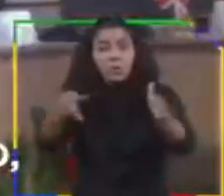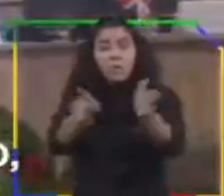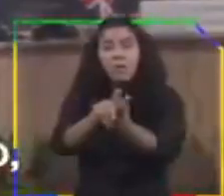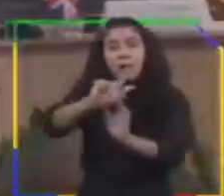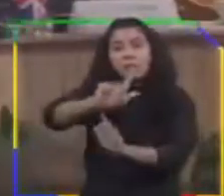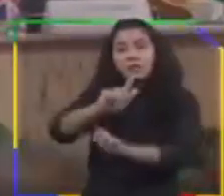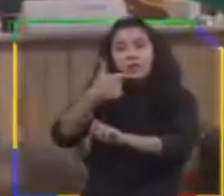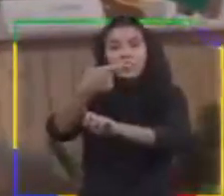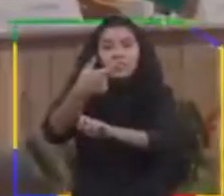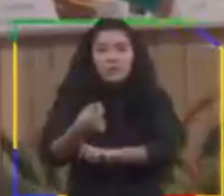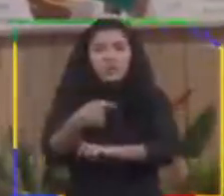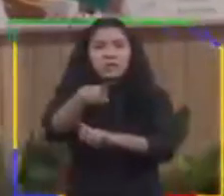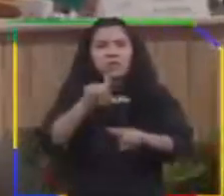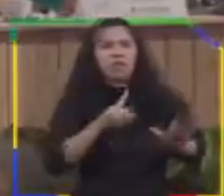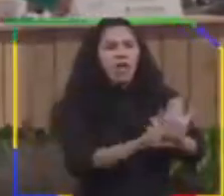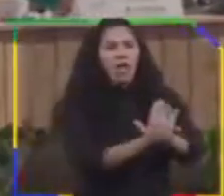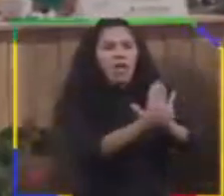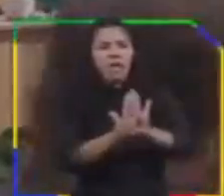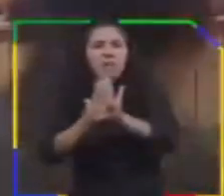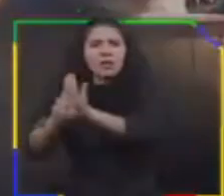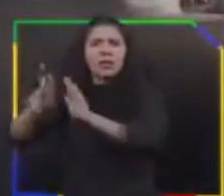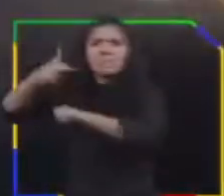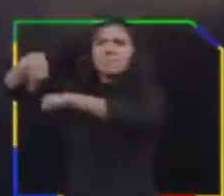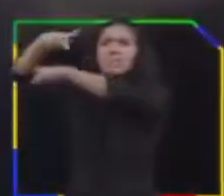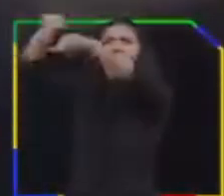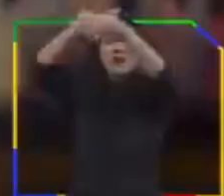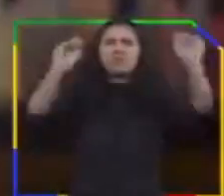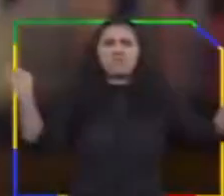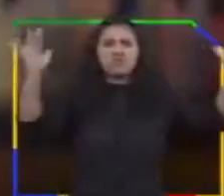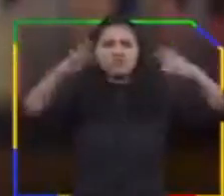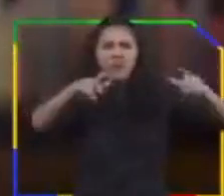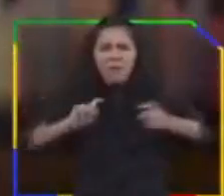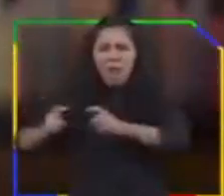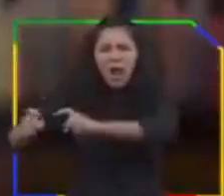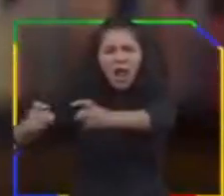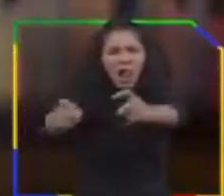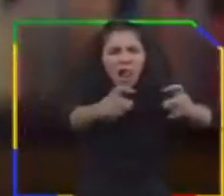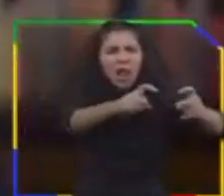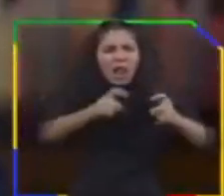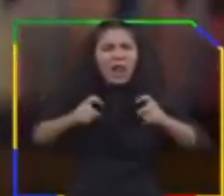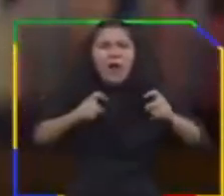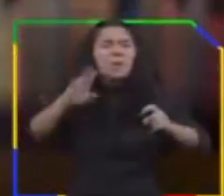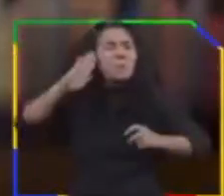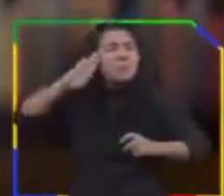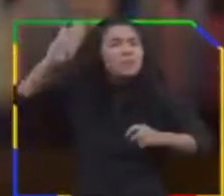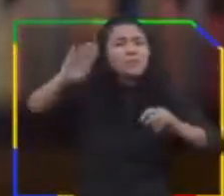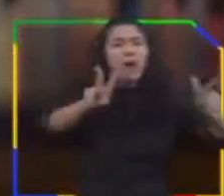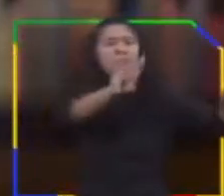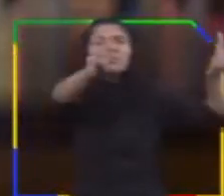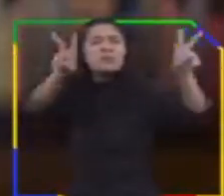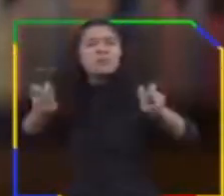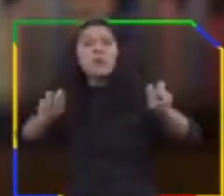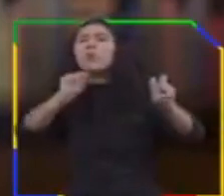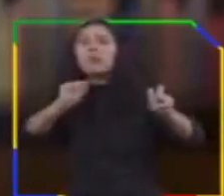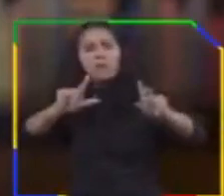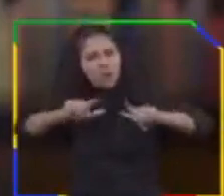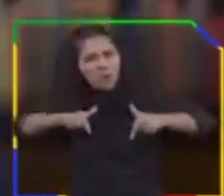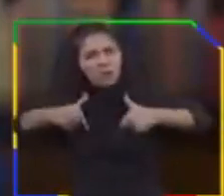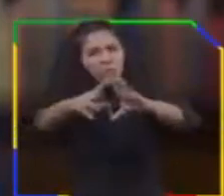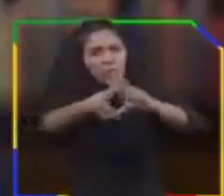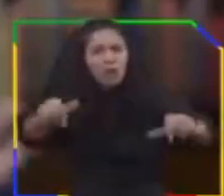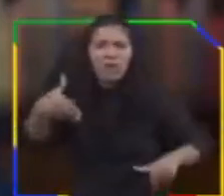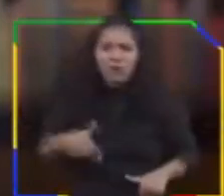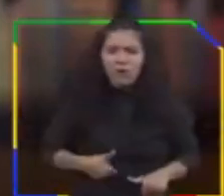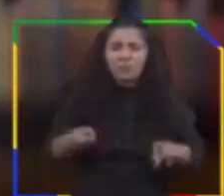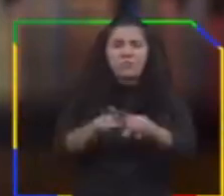G20, o grupo das economias mais importantes do mundo. Vamos colocar no centro do debate internacional a Aliança Global